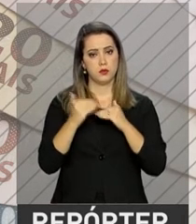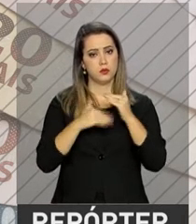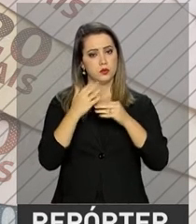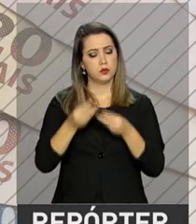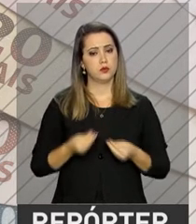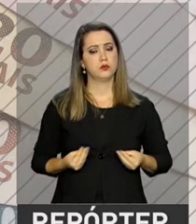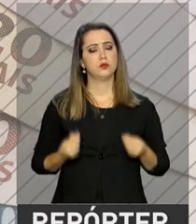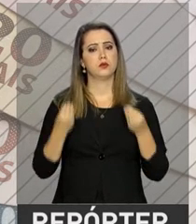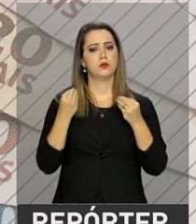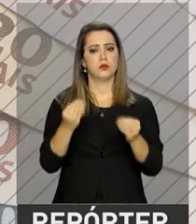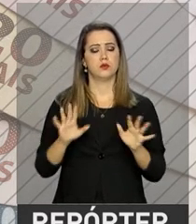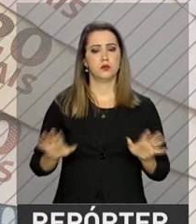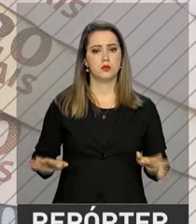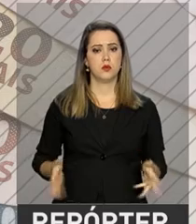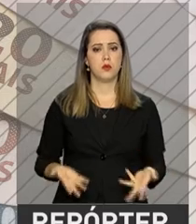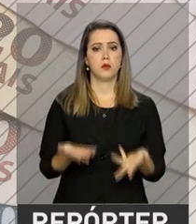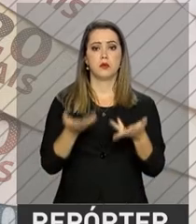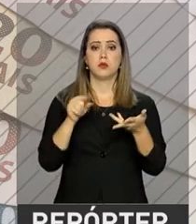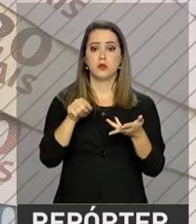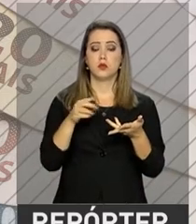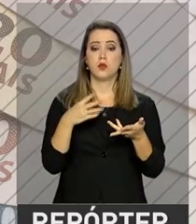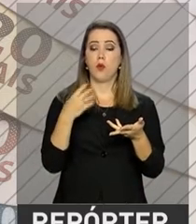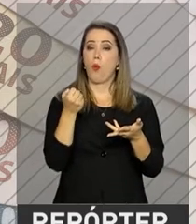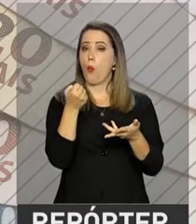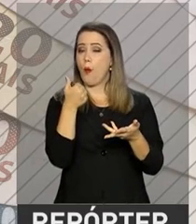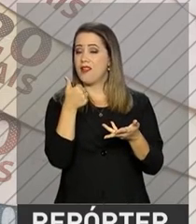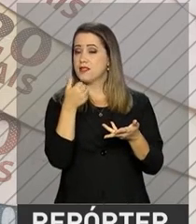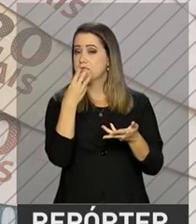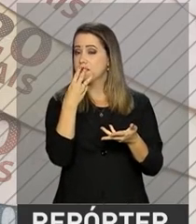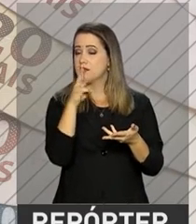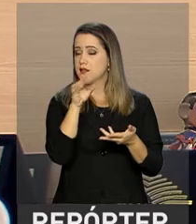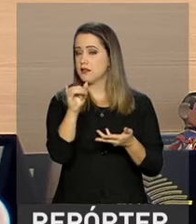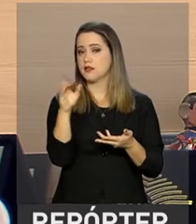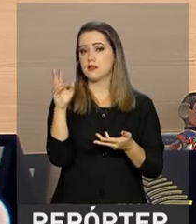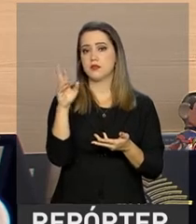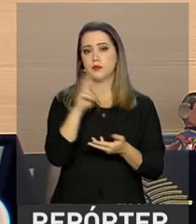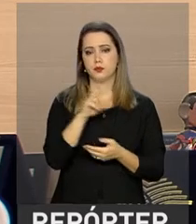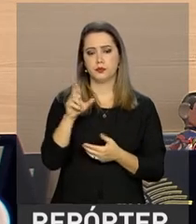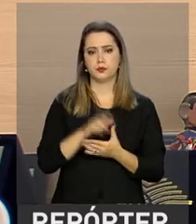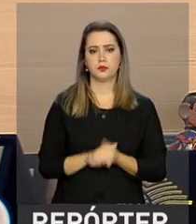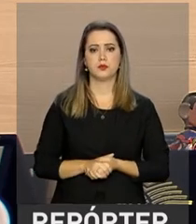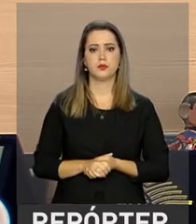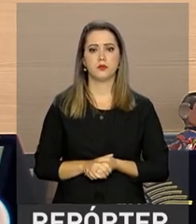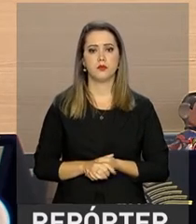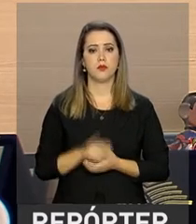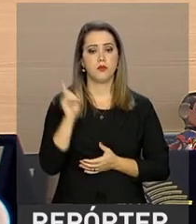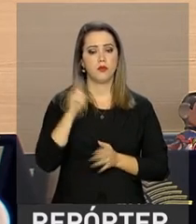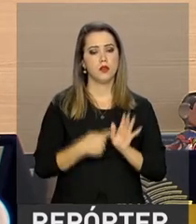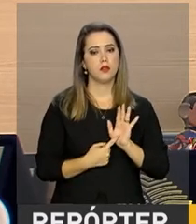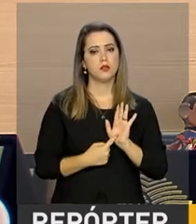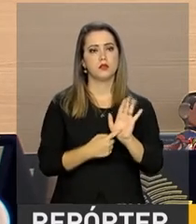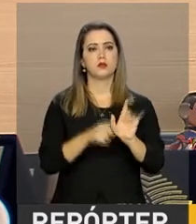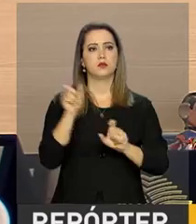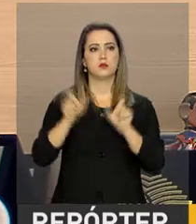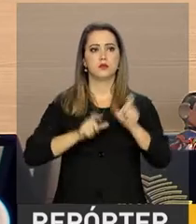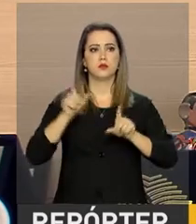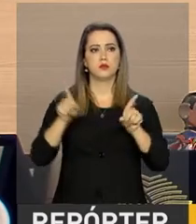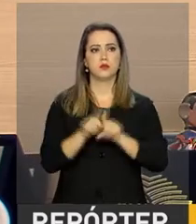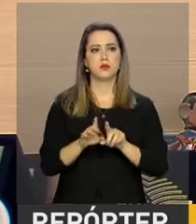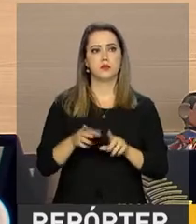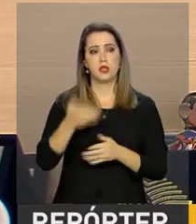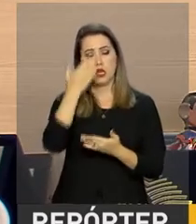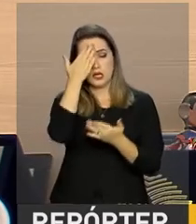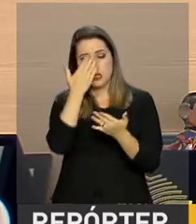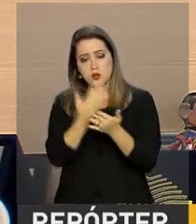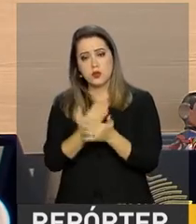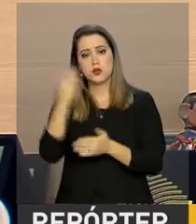garantiram a produtores e empresários quase 3 bilhões é uma demonstração daqueles que acreditam